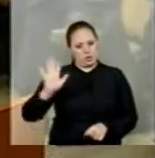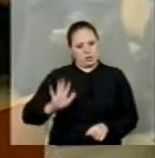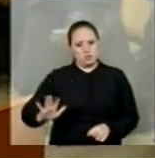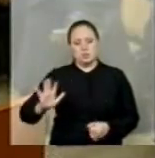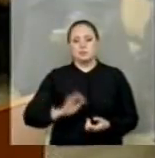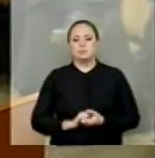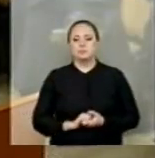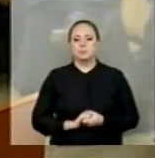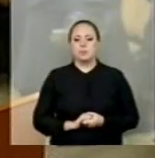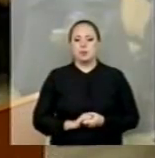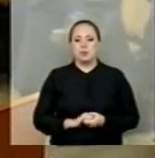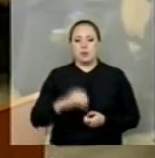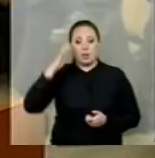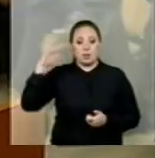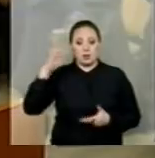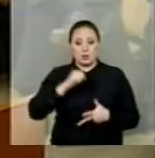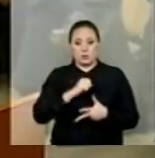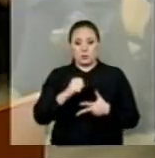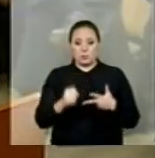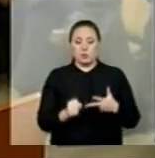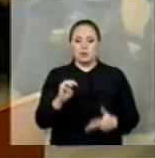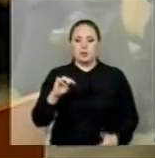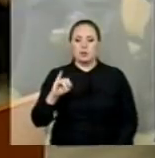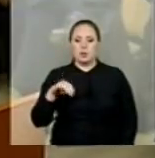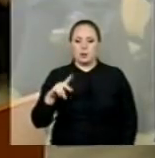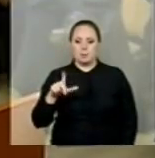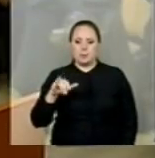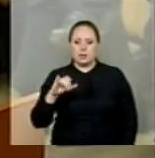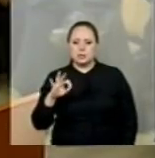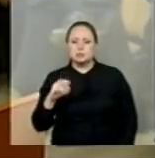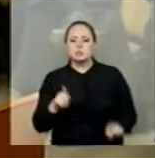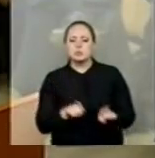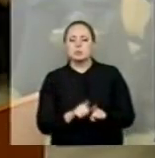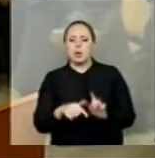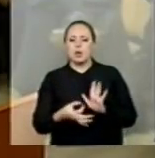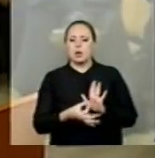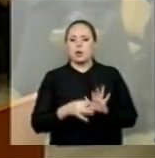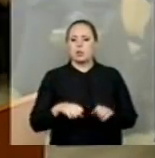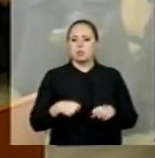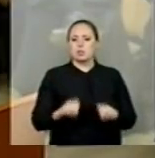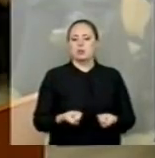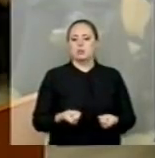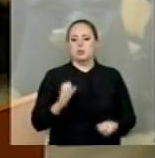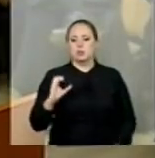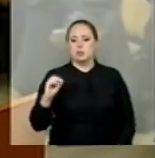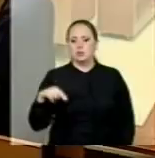A teoria dos poderes implícitos também serve como um argumento de reforço para a defesa da constitucionalidade desses dispositivos.